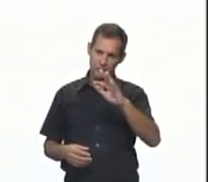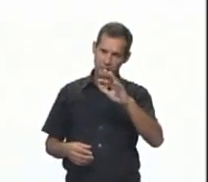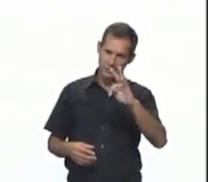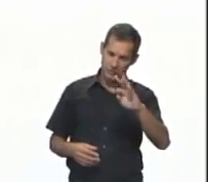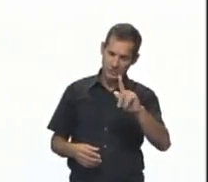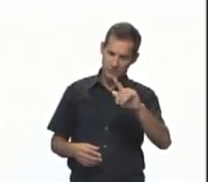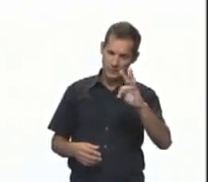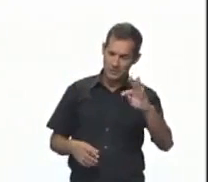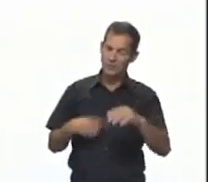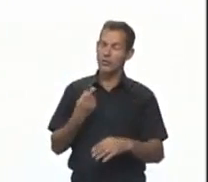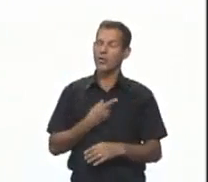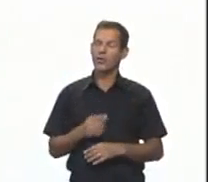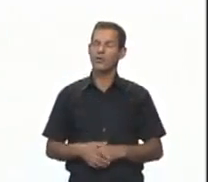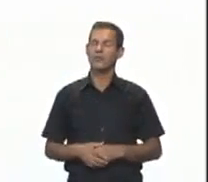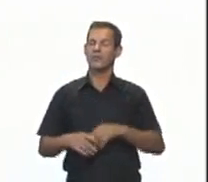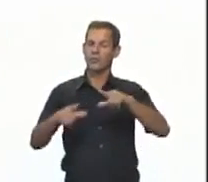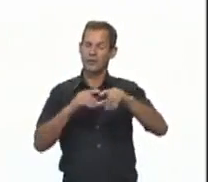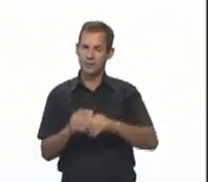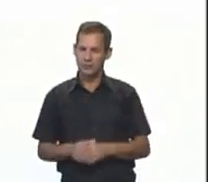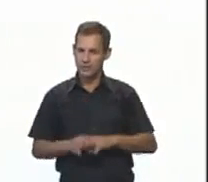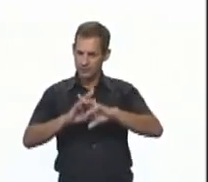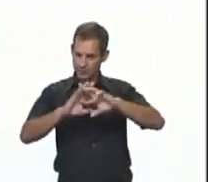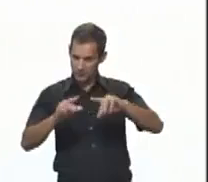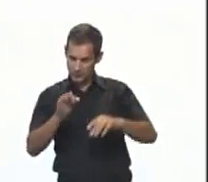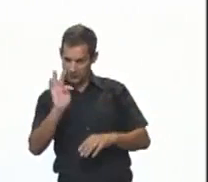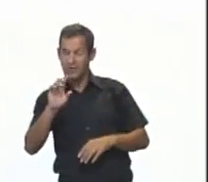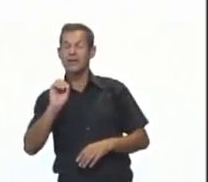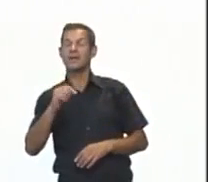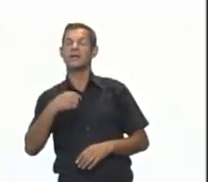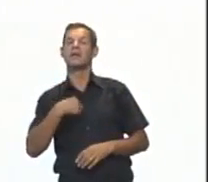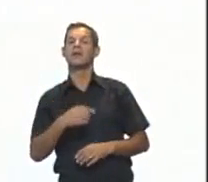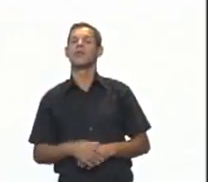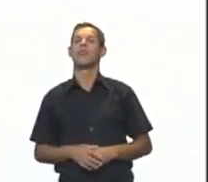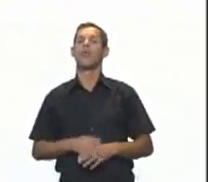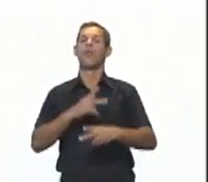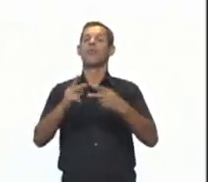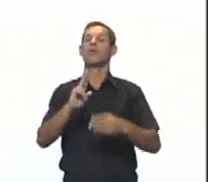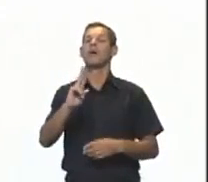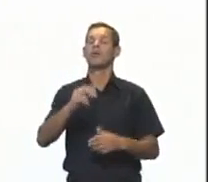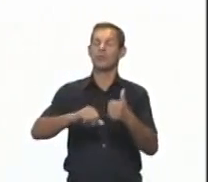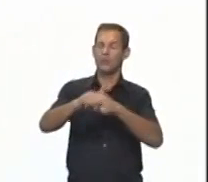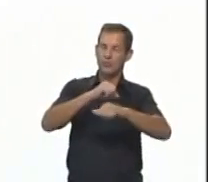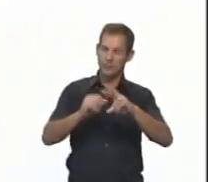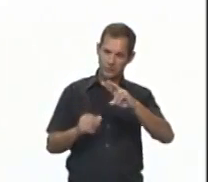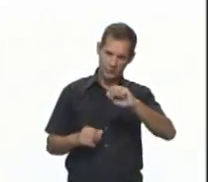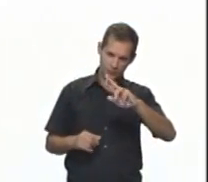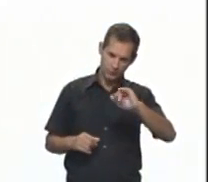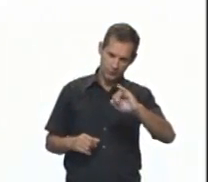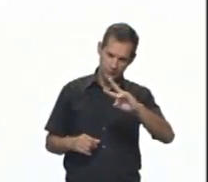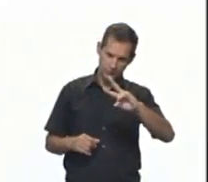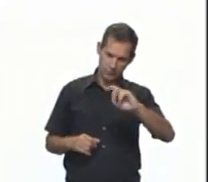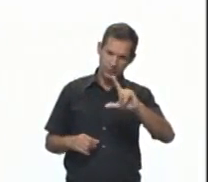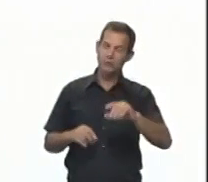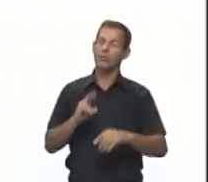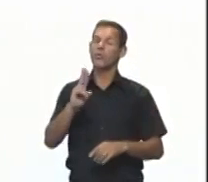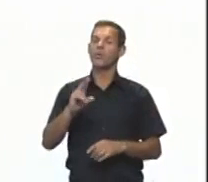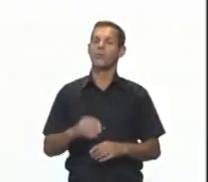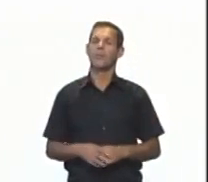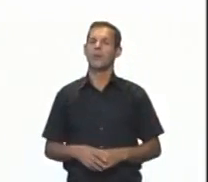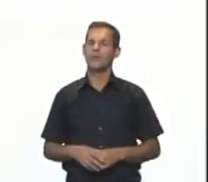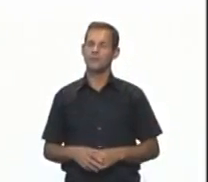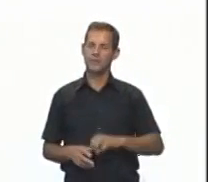porque a gente está trabalhando com a variável t. Então, quem que eu vou chamar de u? Qual que é a minha mudança de variável? Nós vamos chamar de u